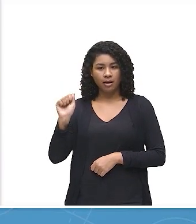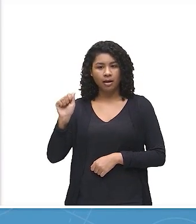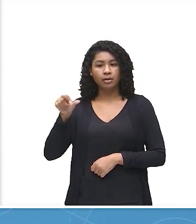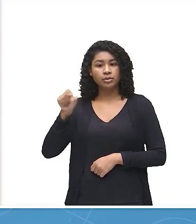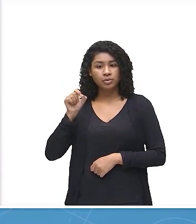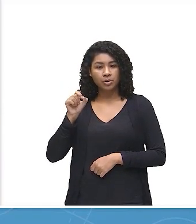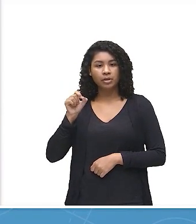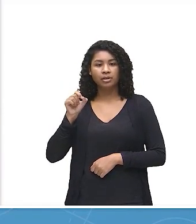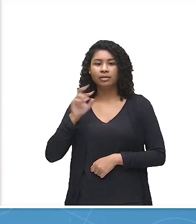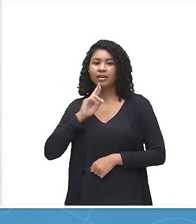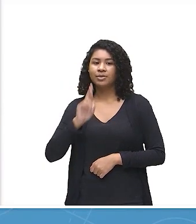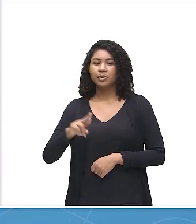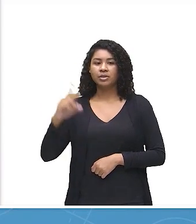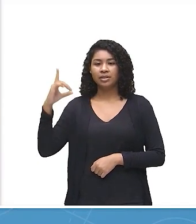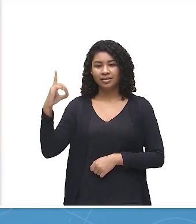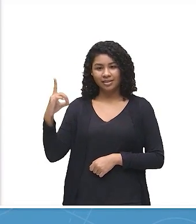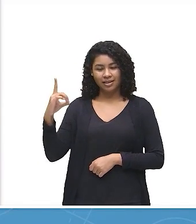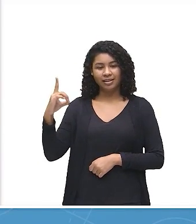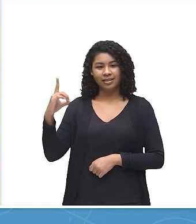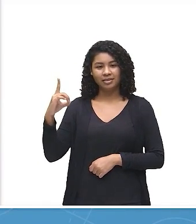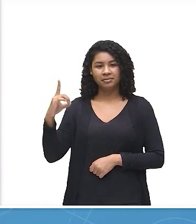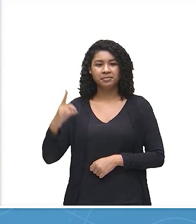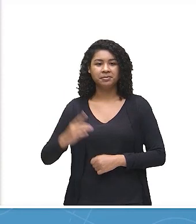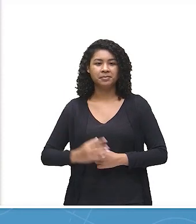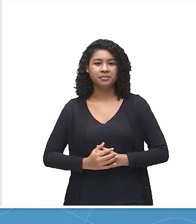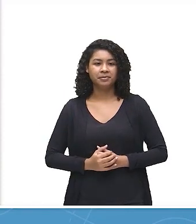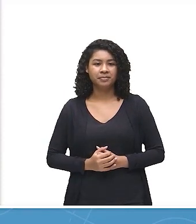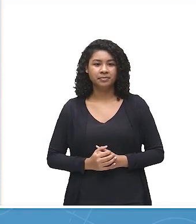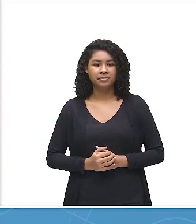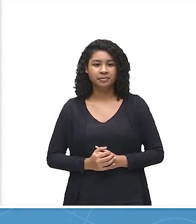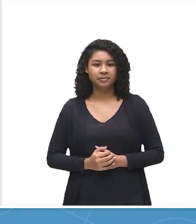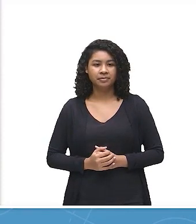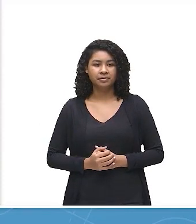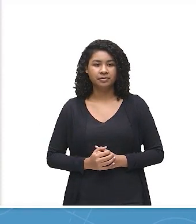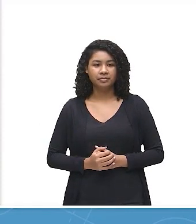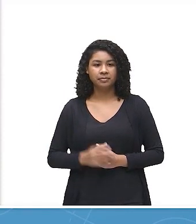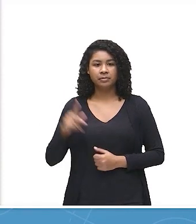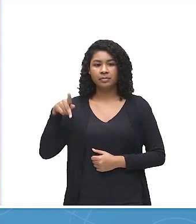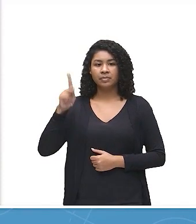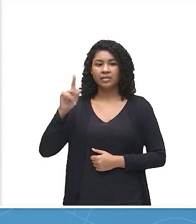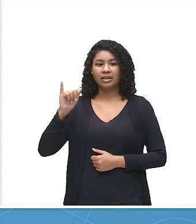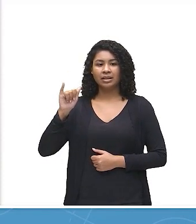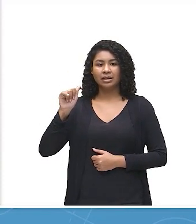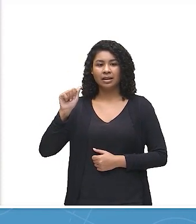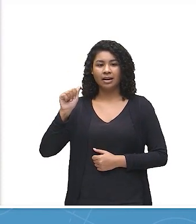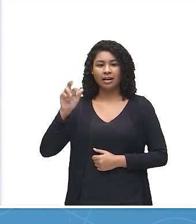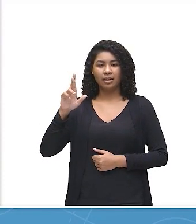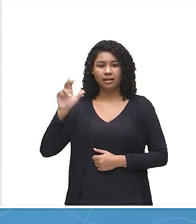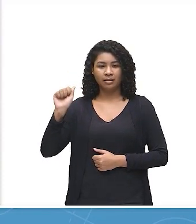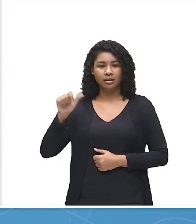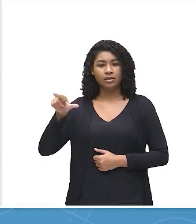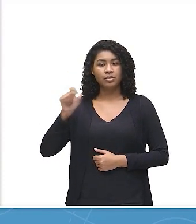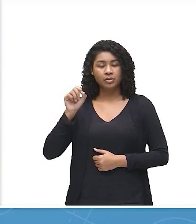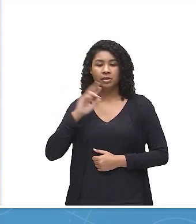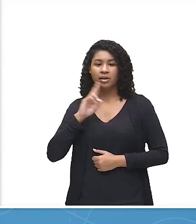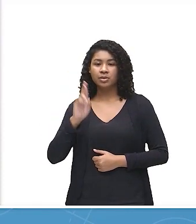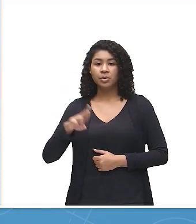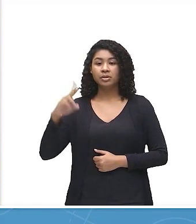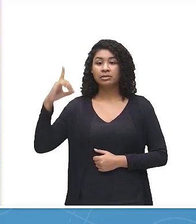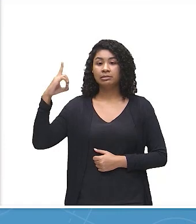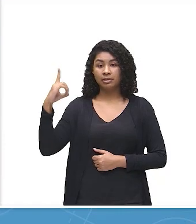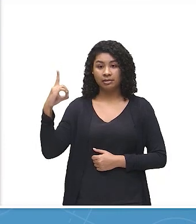aqui no chat as respostas de vocês, o que vocês responderam aqui, conforme a